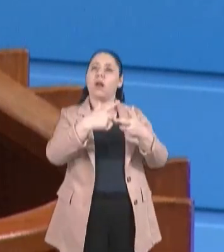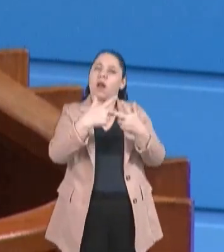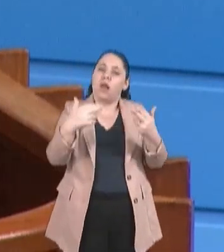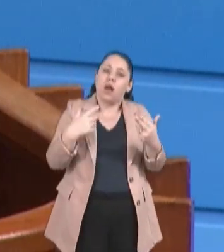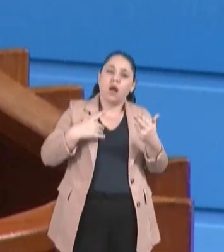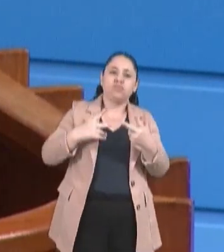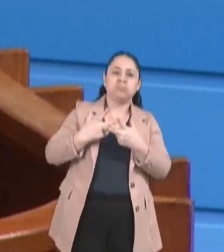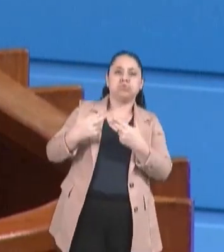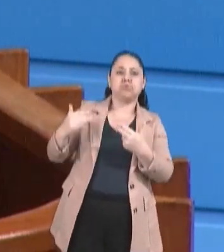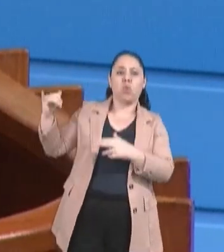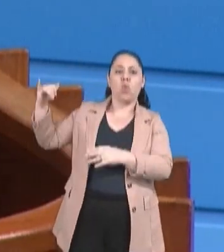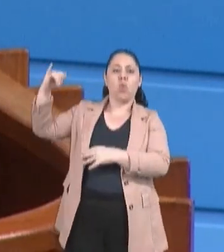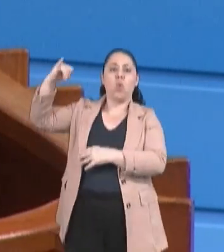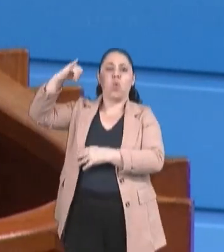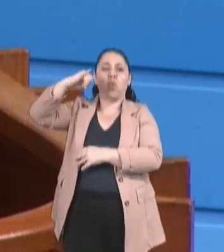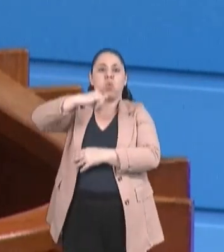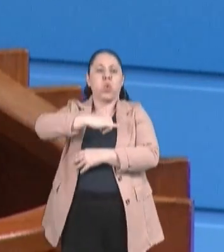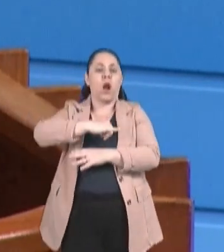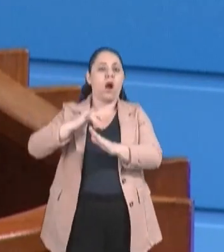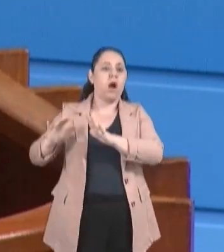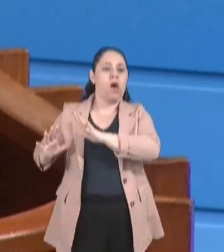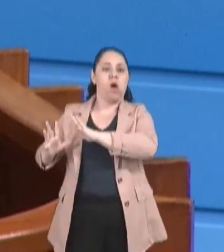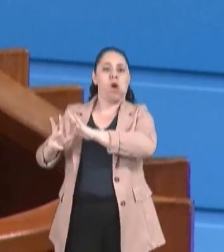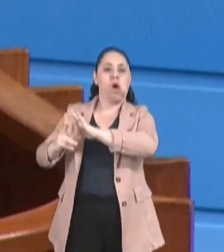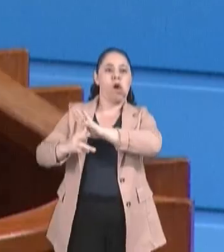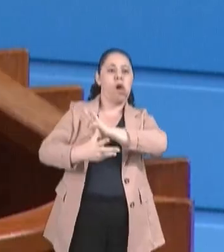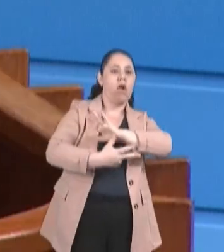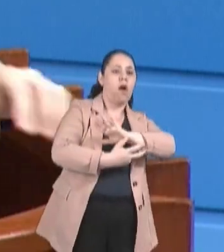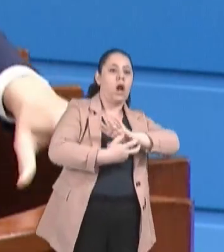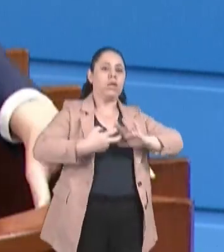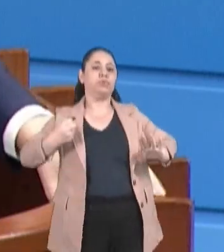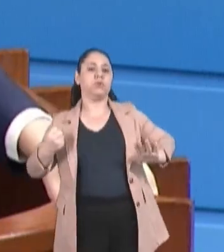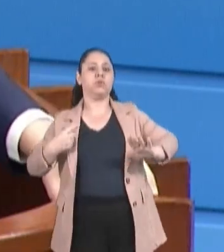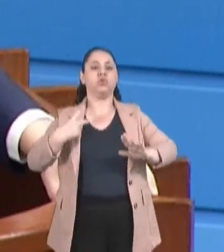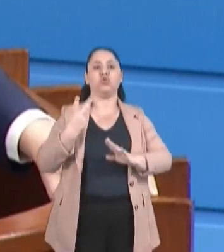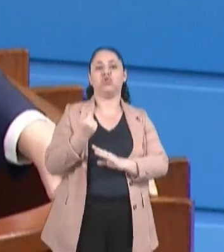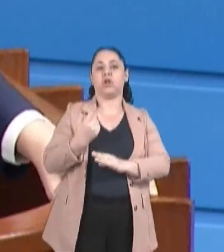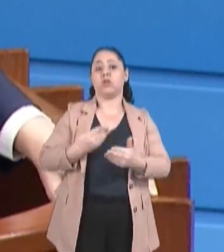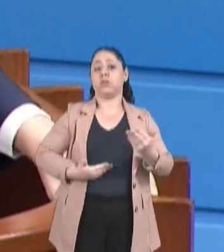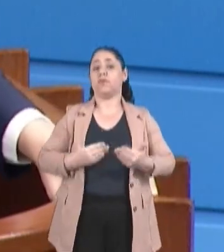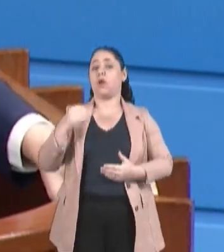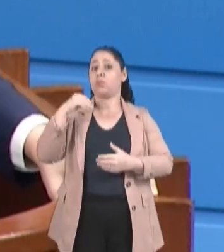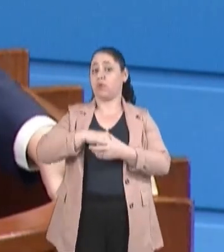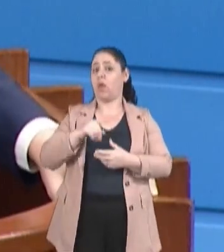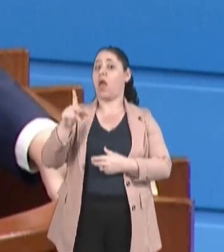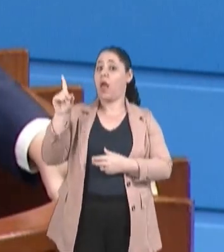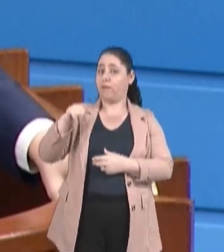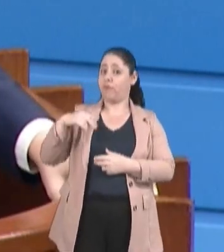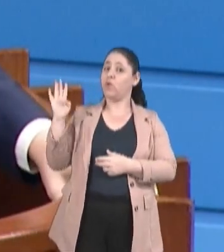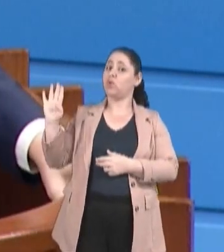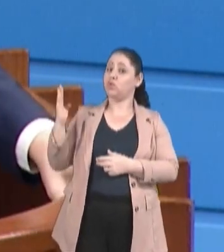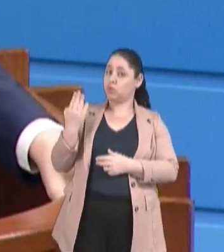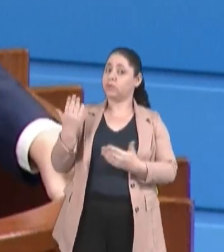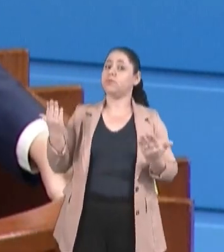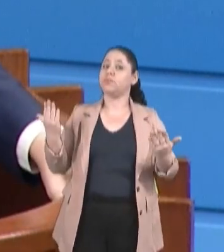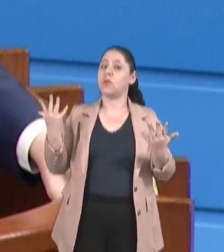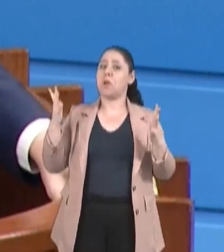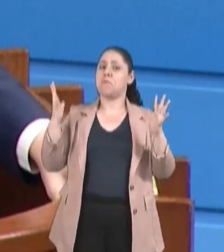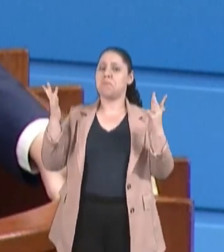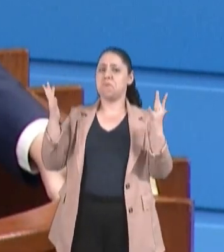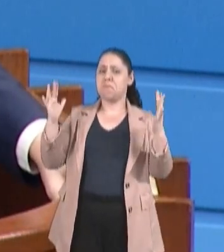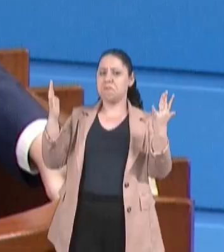fazenda, rancho, aeronave e desviar dinheiro do servidor público que está lá dentro. Isso é falso.